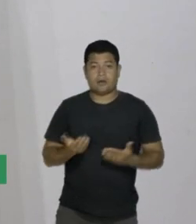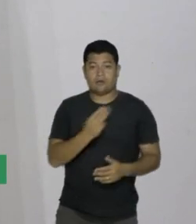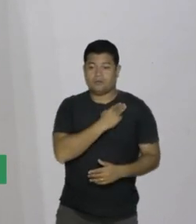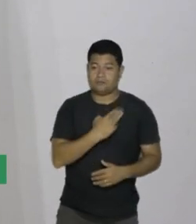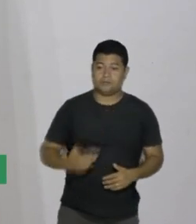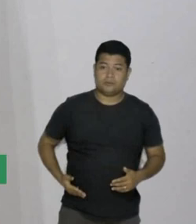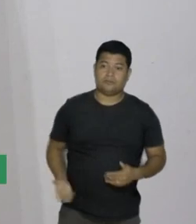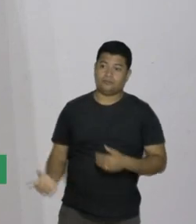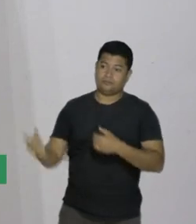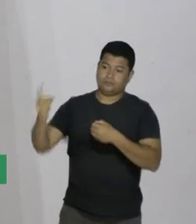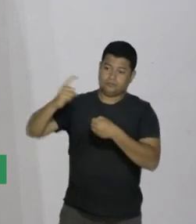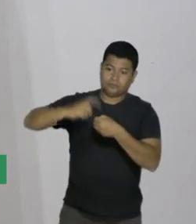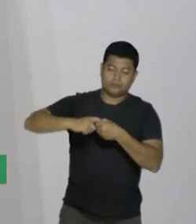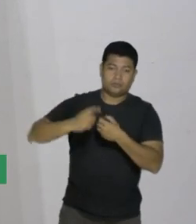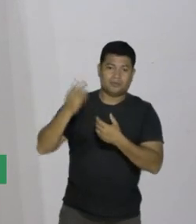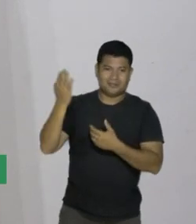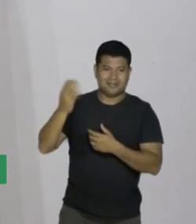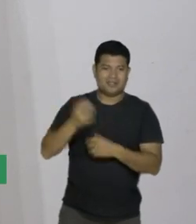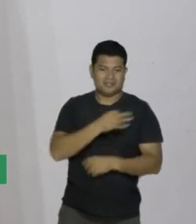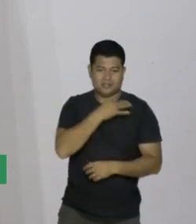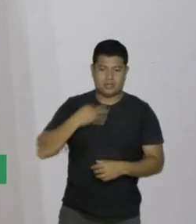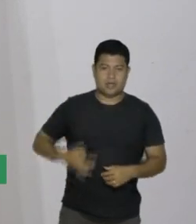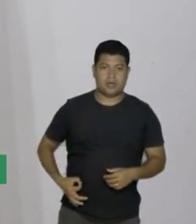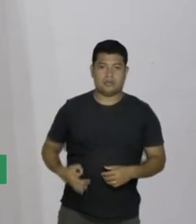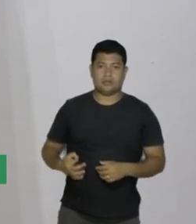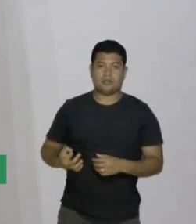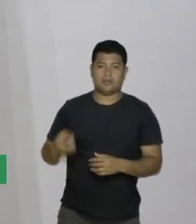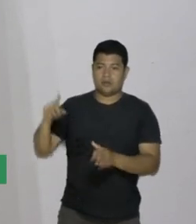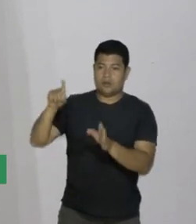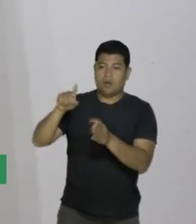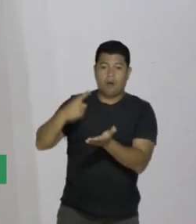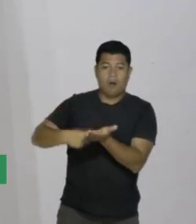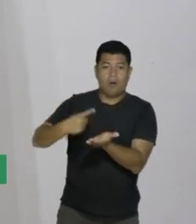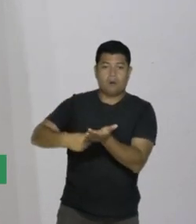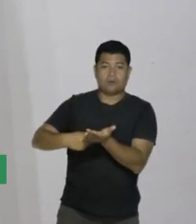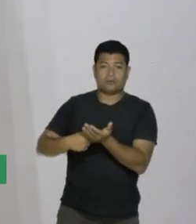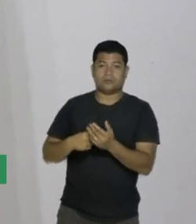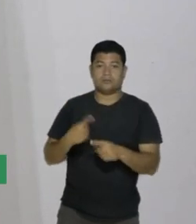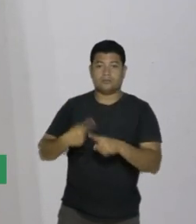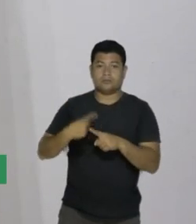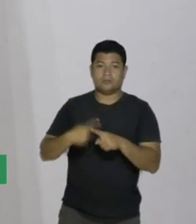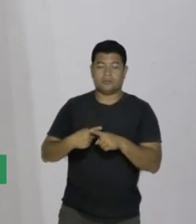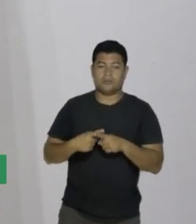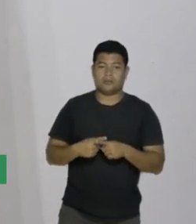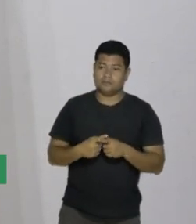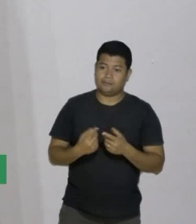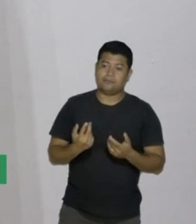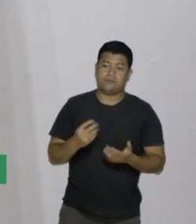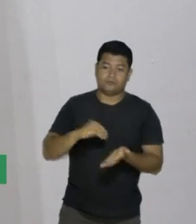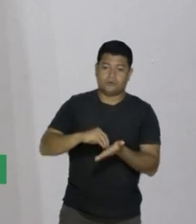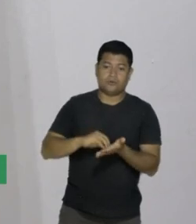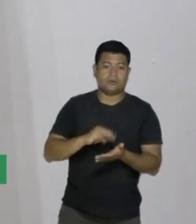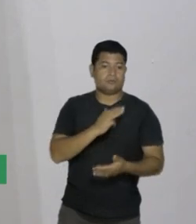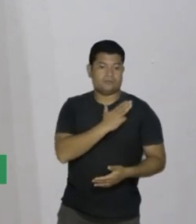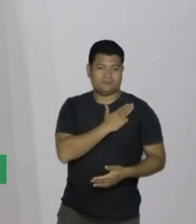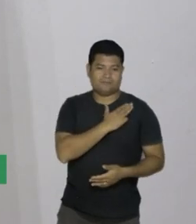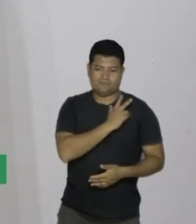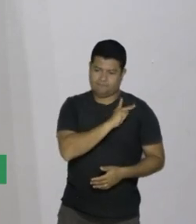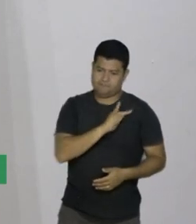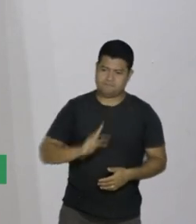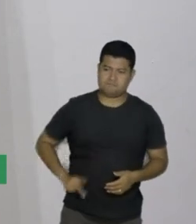da China e os acordos foram adiados até por conta da ida do presidente para lá que quando